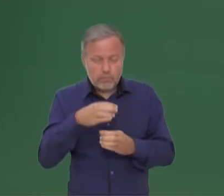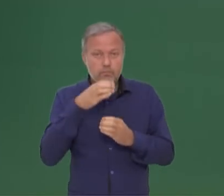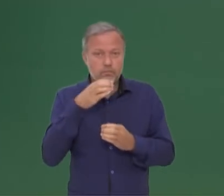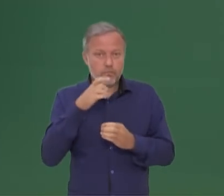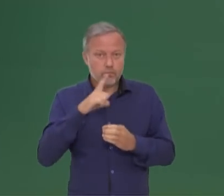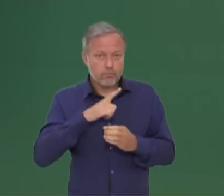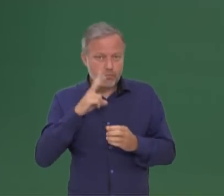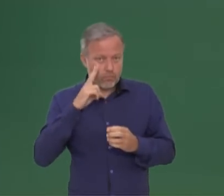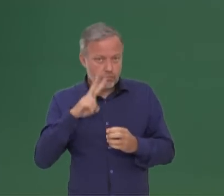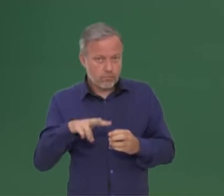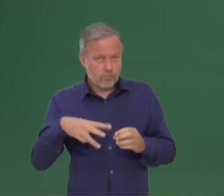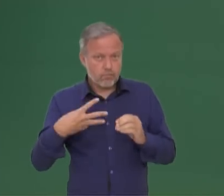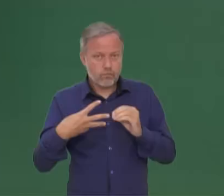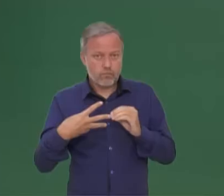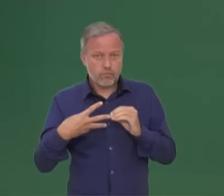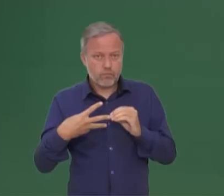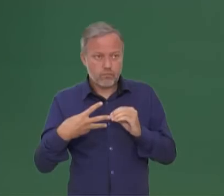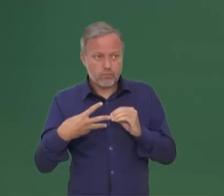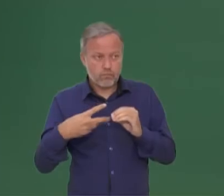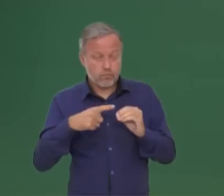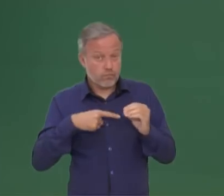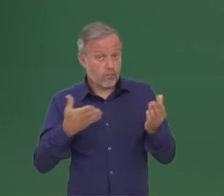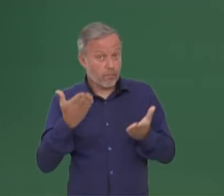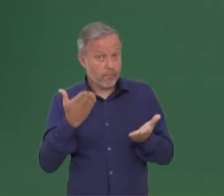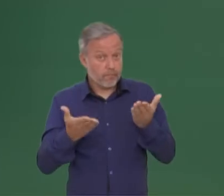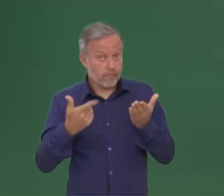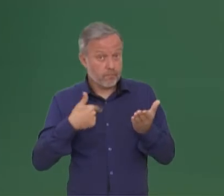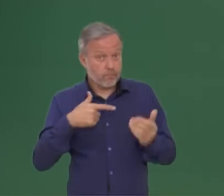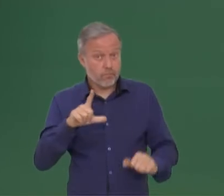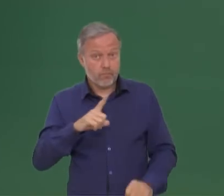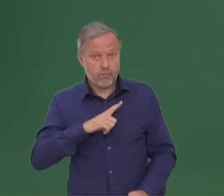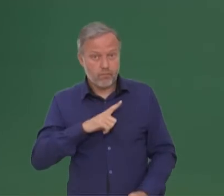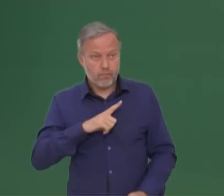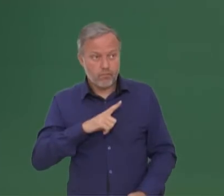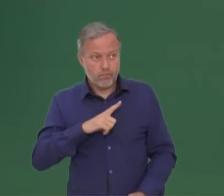de células. Então a gente tem esses extremos. Eu tenho